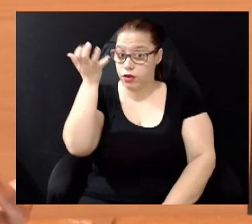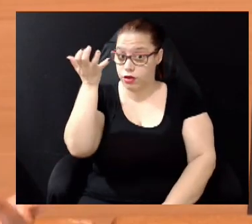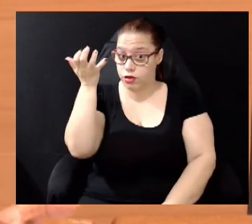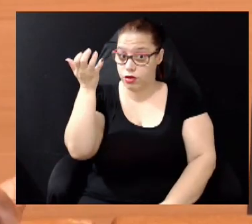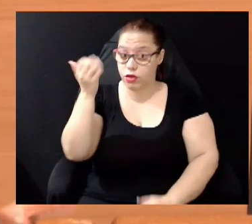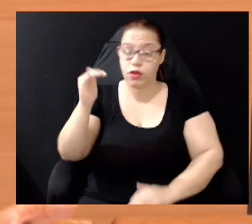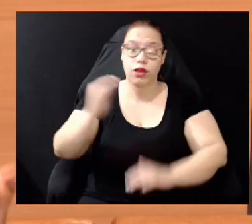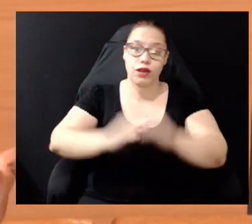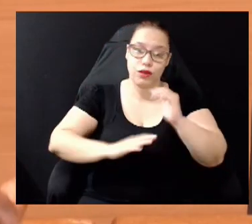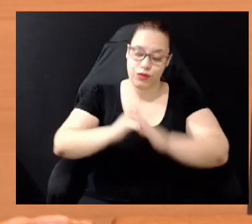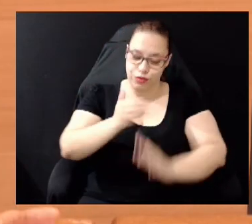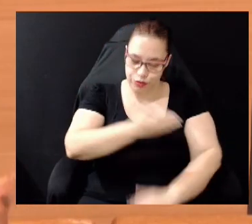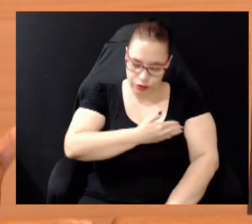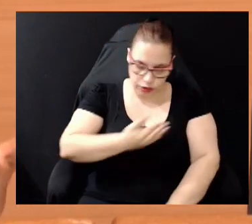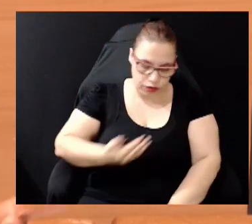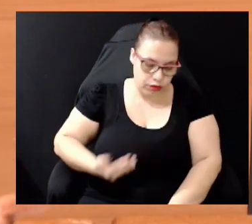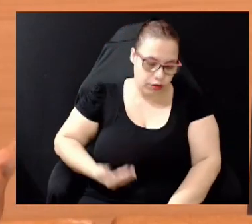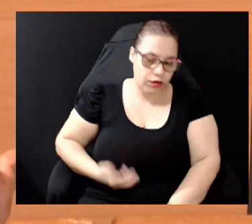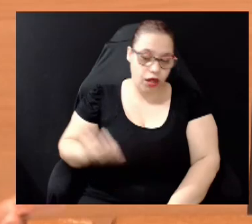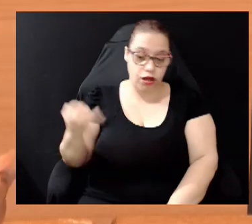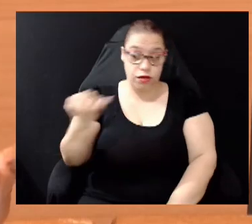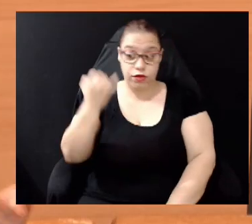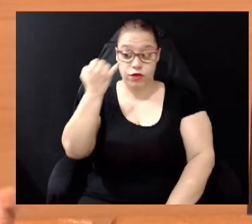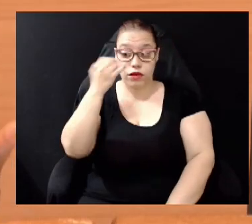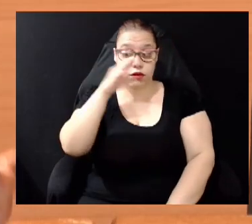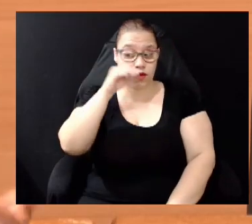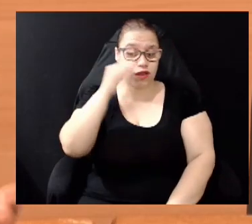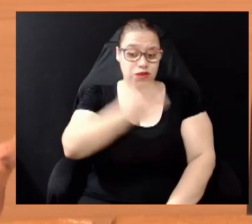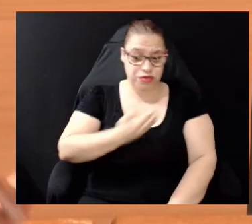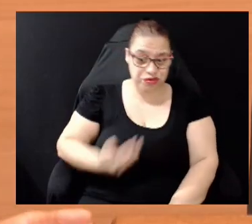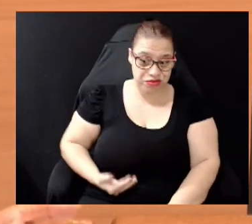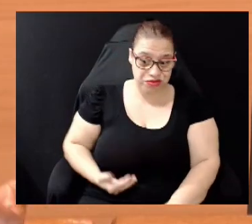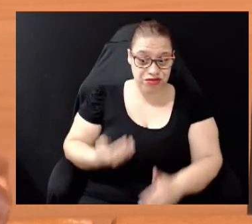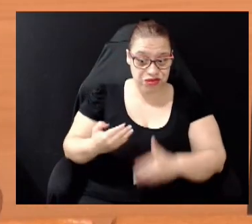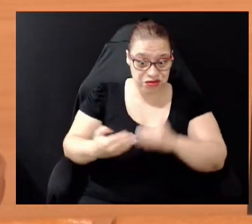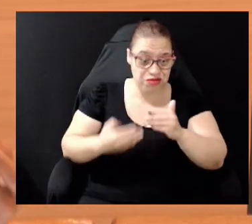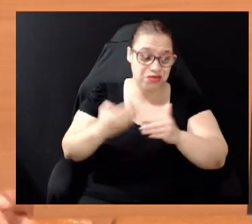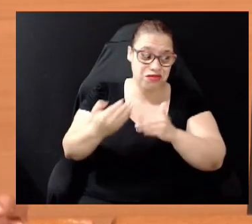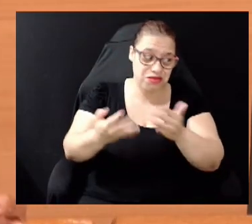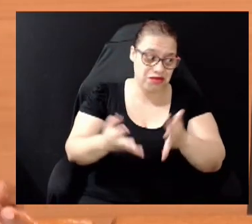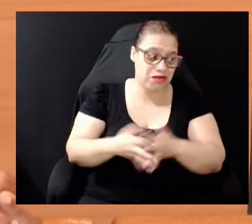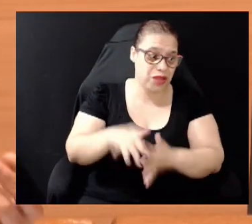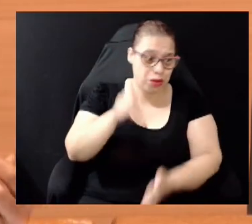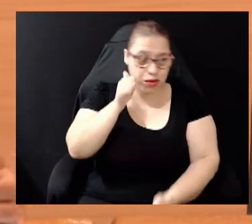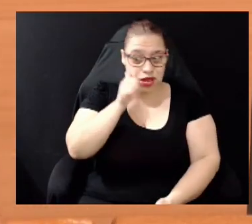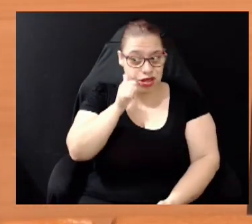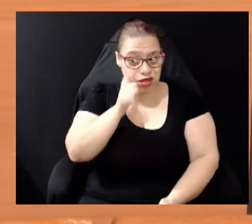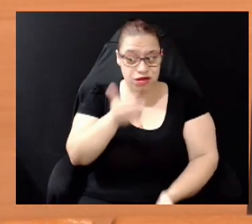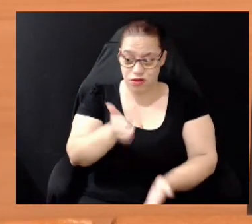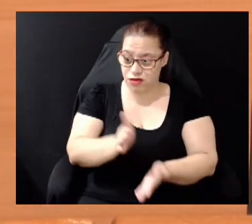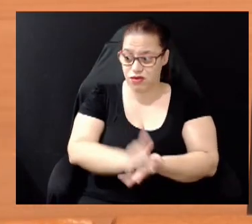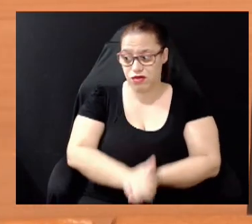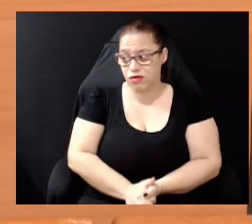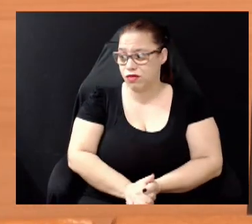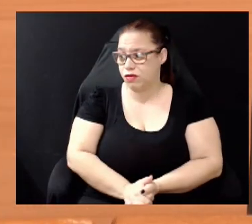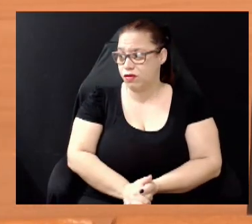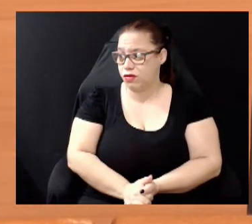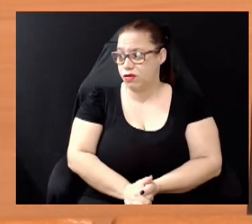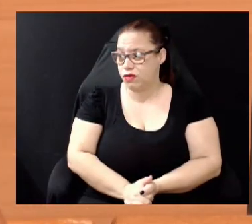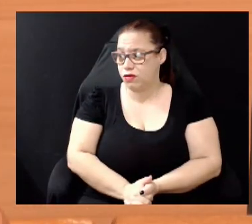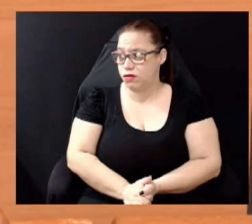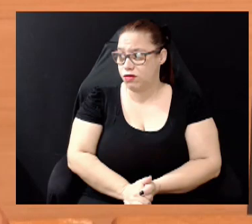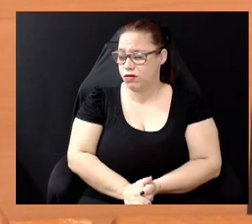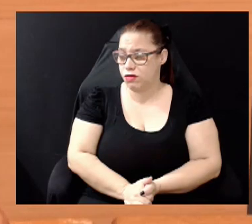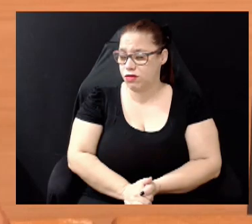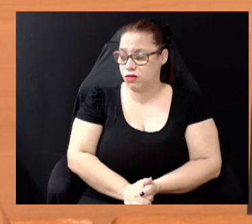né? Que é importante. Muitos servidores passam por esse processo, sobretudo mulheres. Um assédio que se